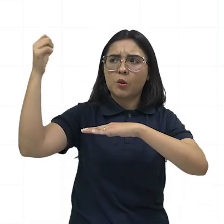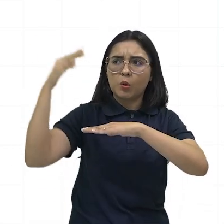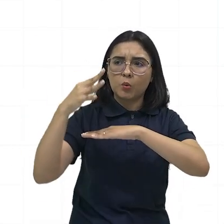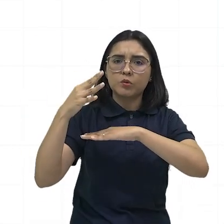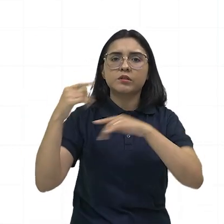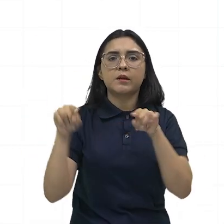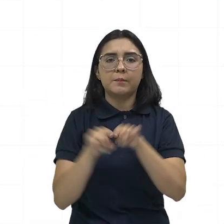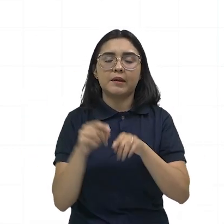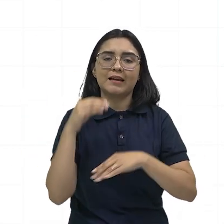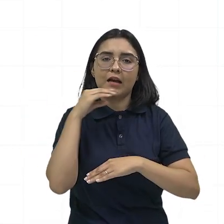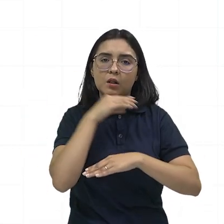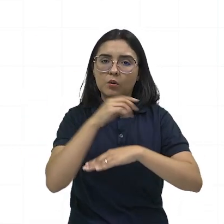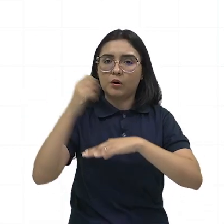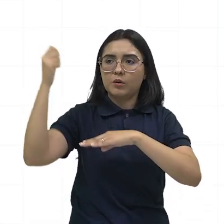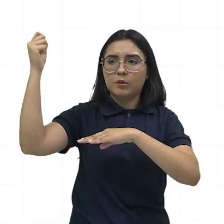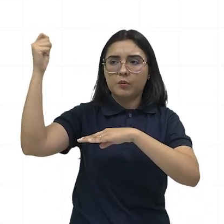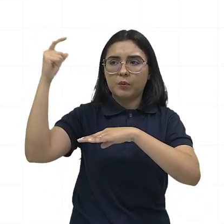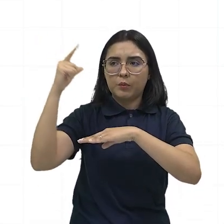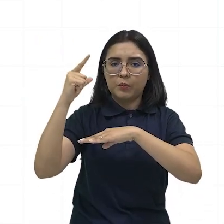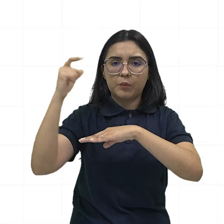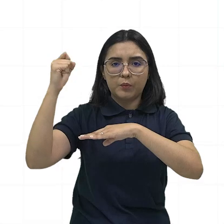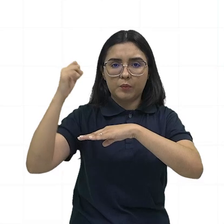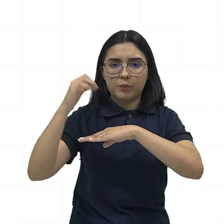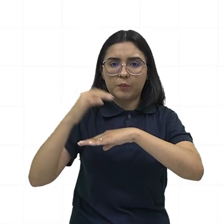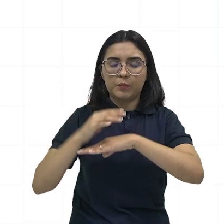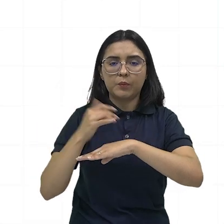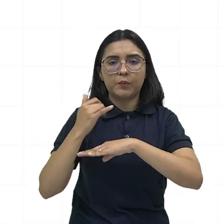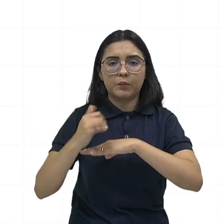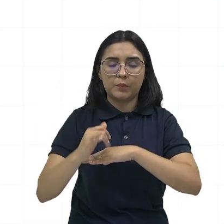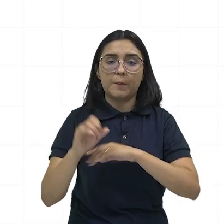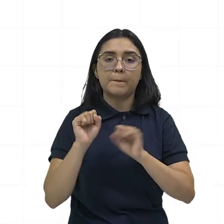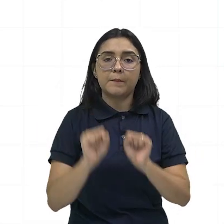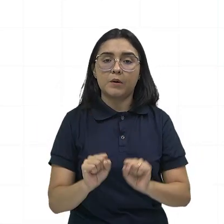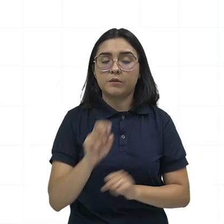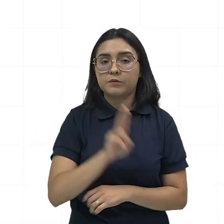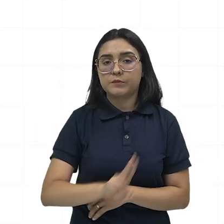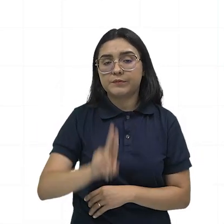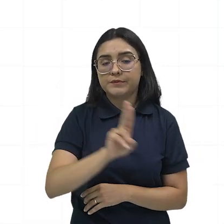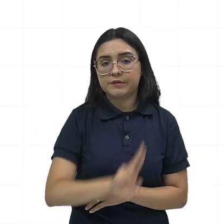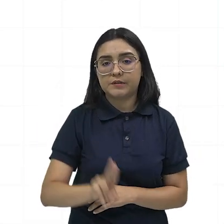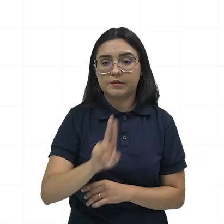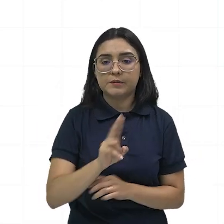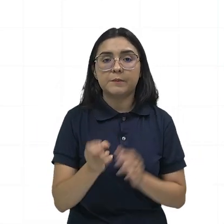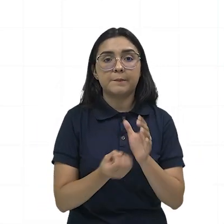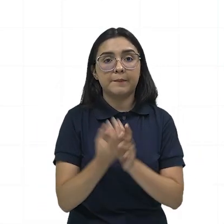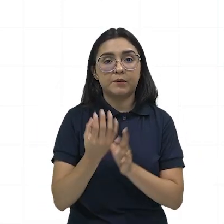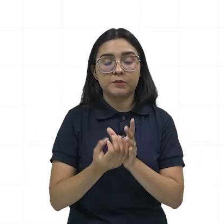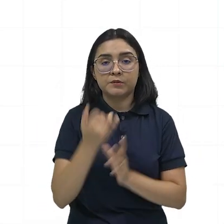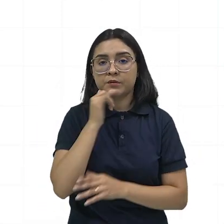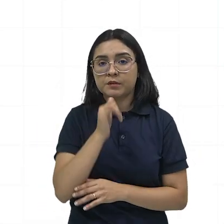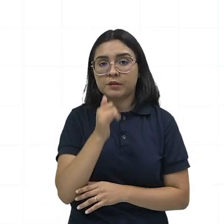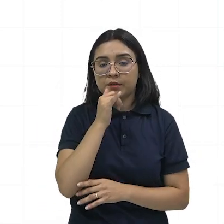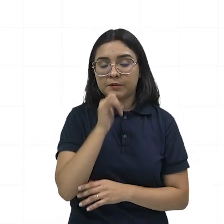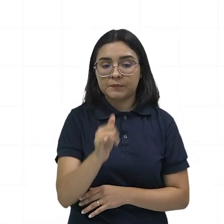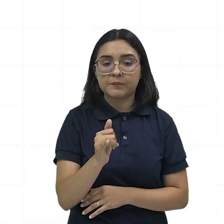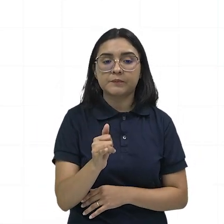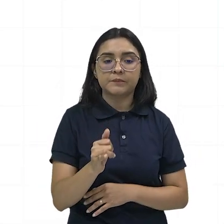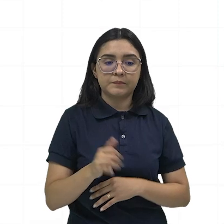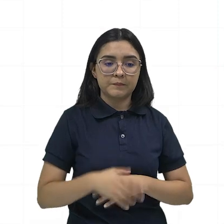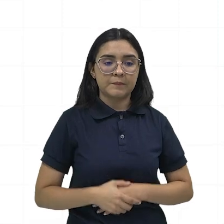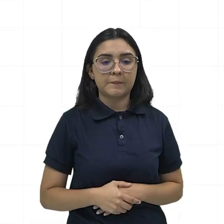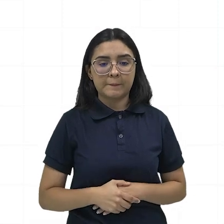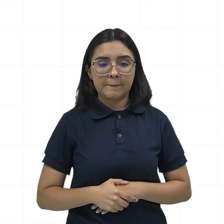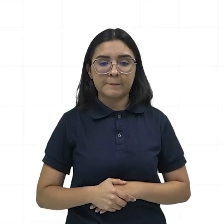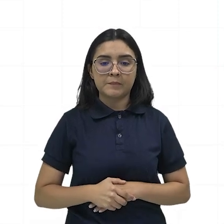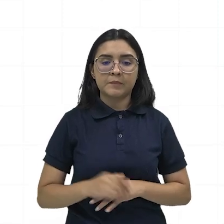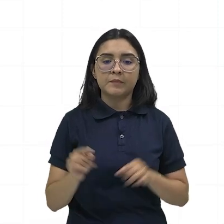e calor. Uma pequena parte dessa energia pode ser utilizada para produzir energia elétrica de forma